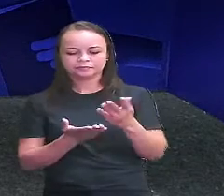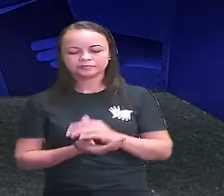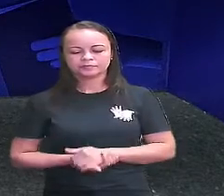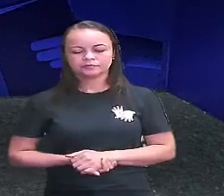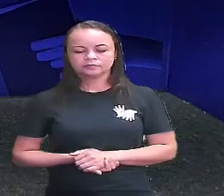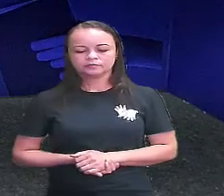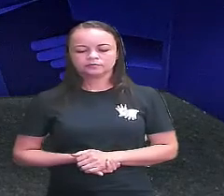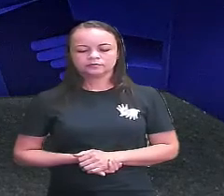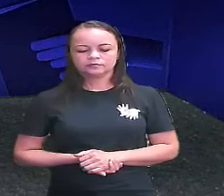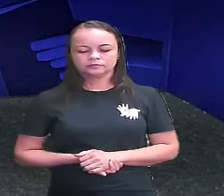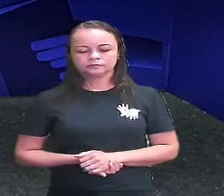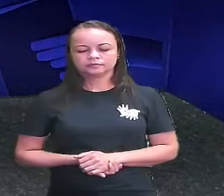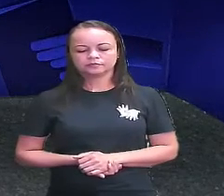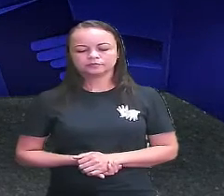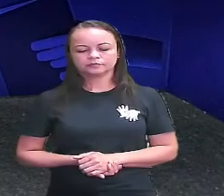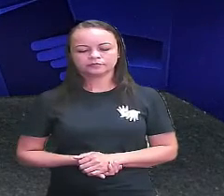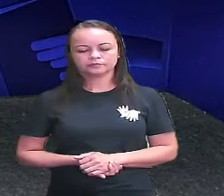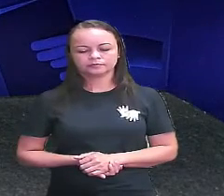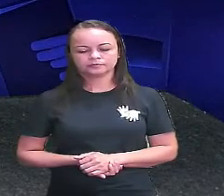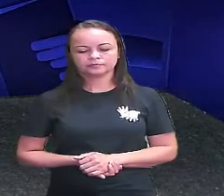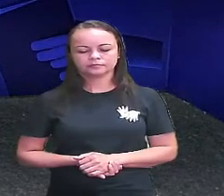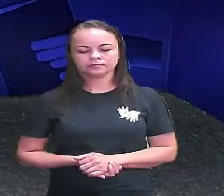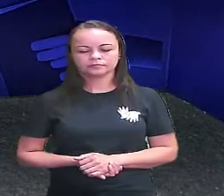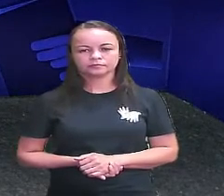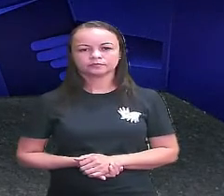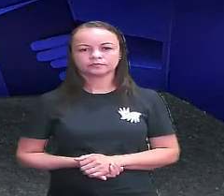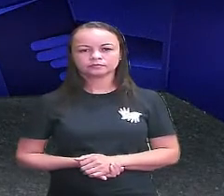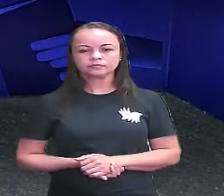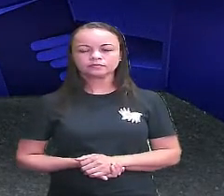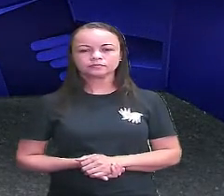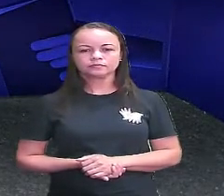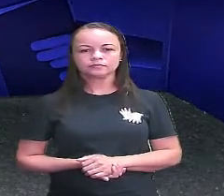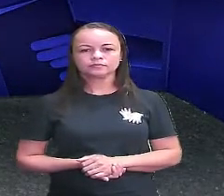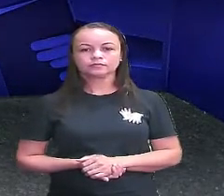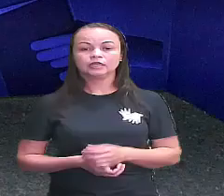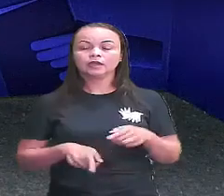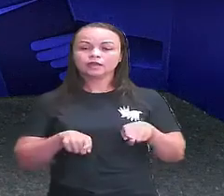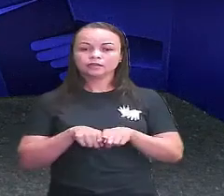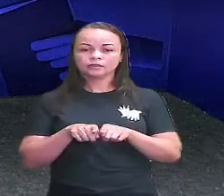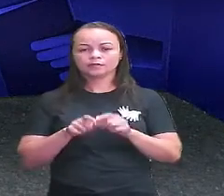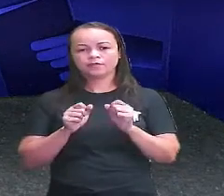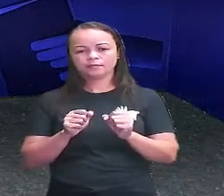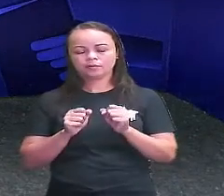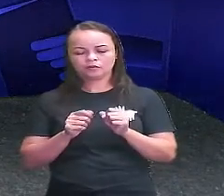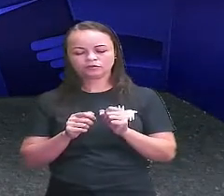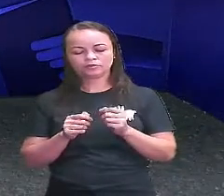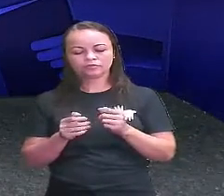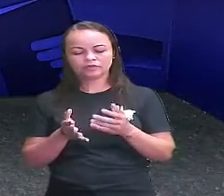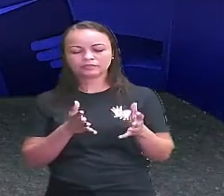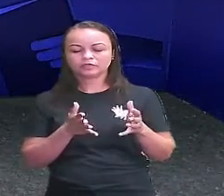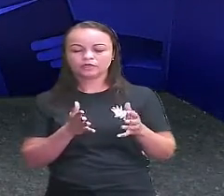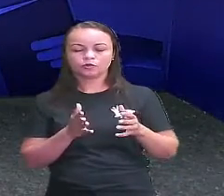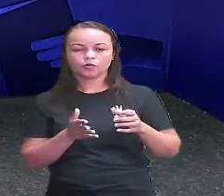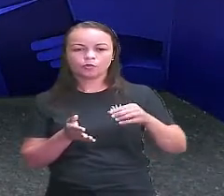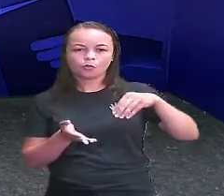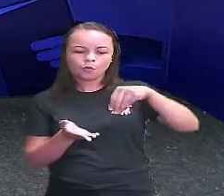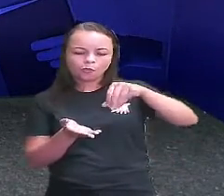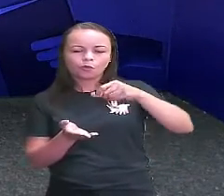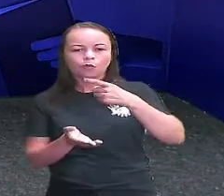mesmo desenho que eu fiz aqui na amostra. A mesma coisa você pode fazer com o coloral,